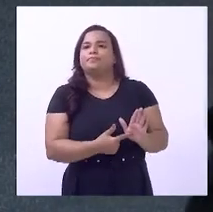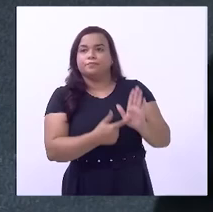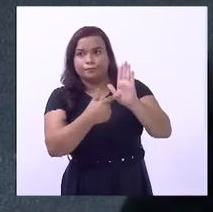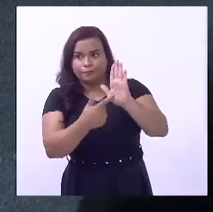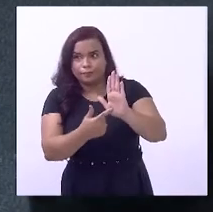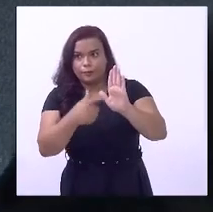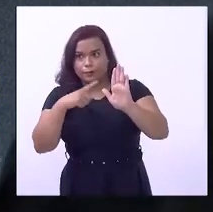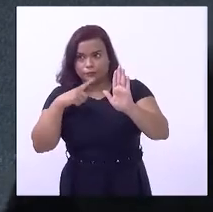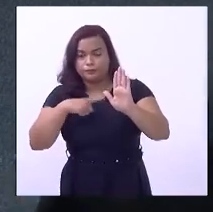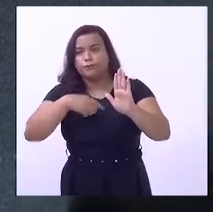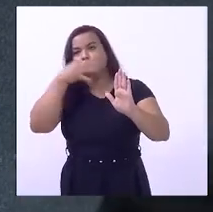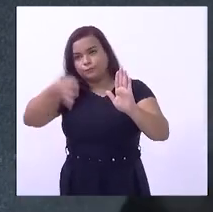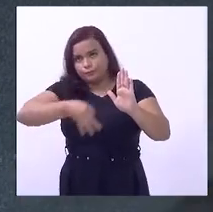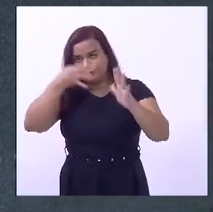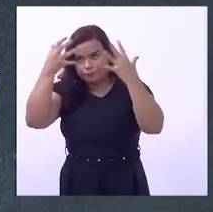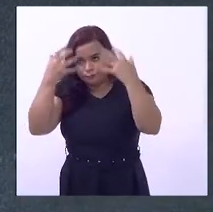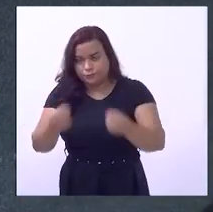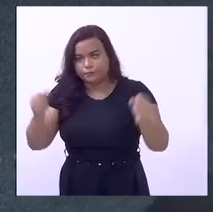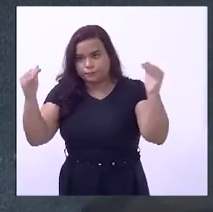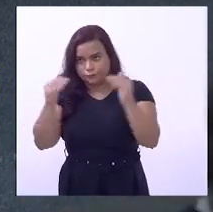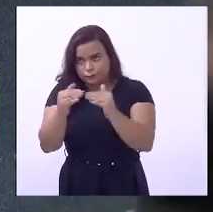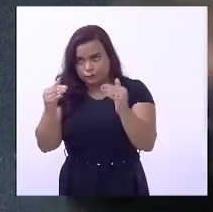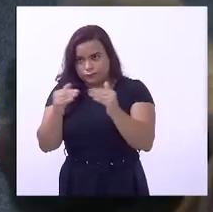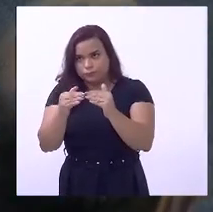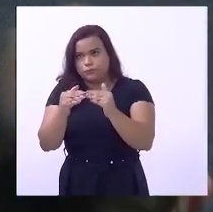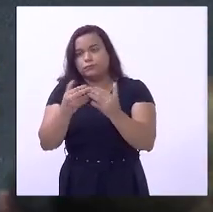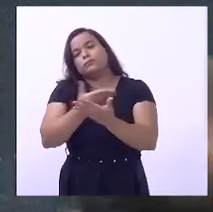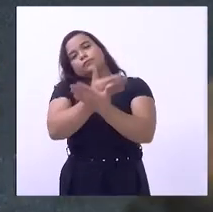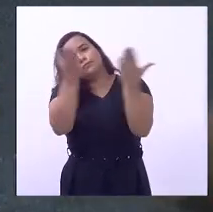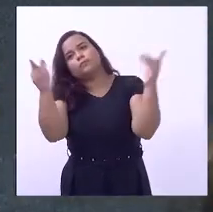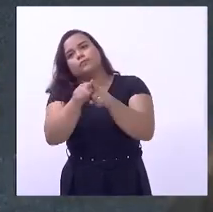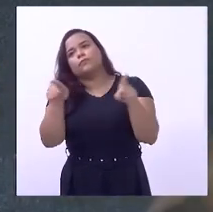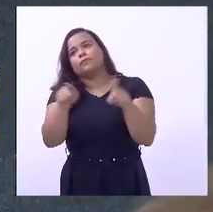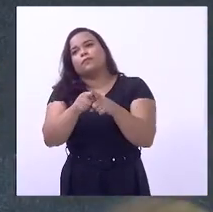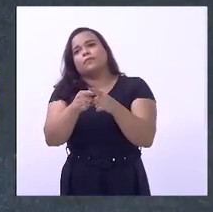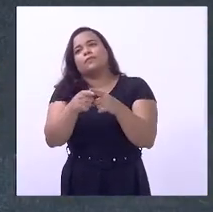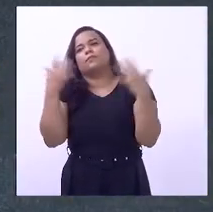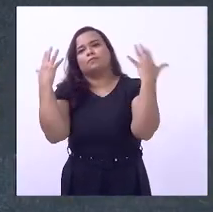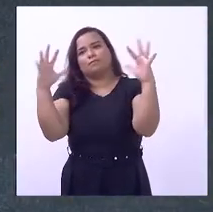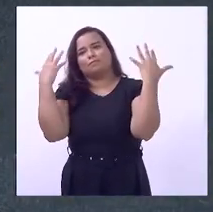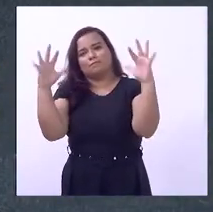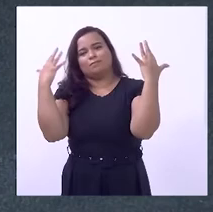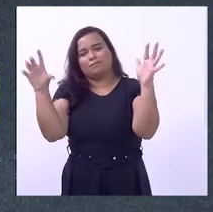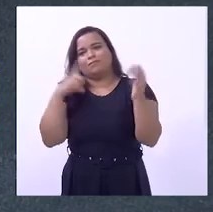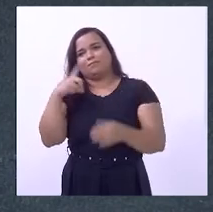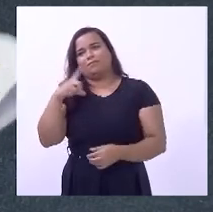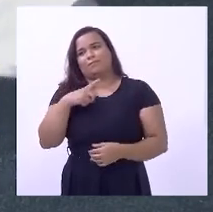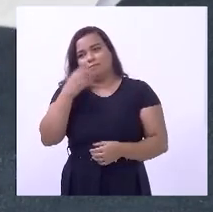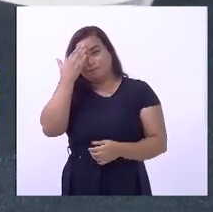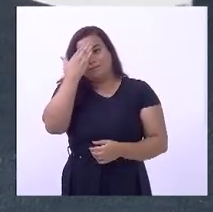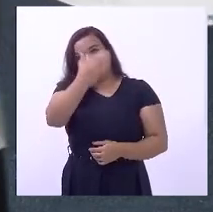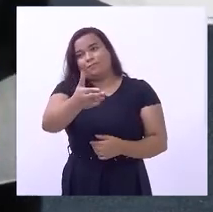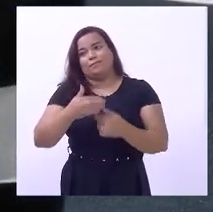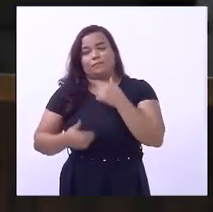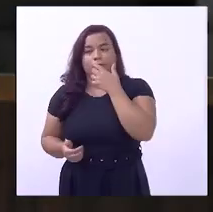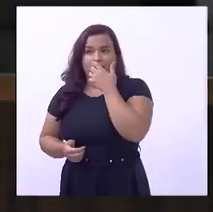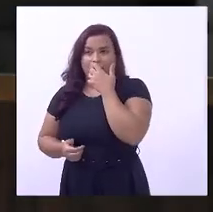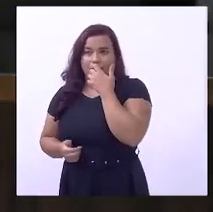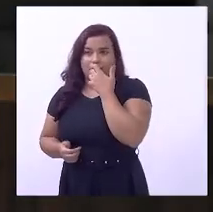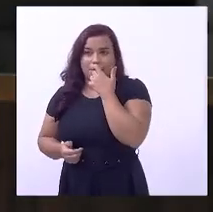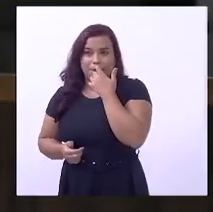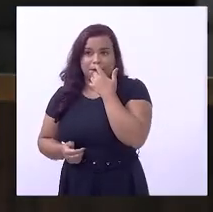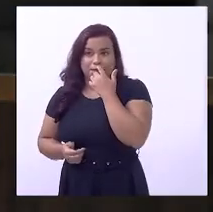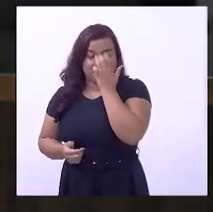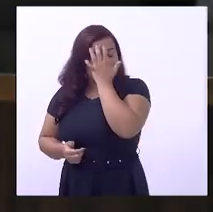o nosso parecer favorável, recebam também os nossos aplausos. Muito obrigada.